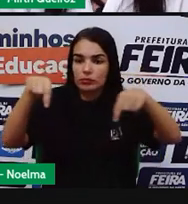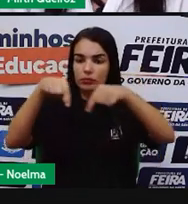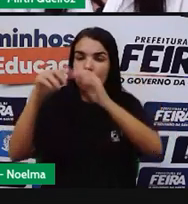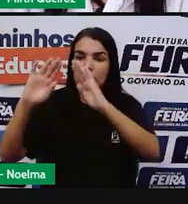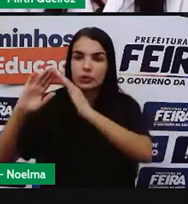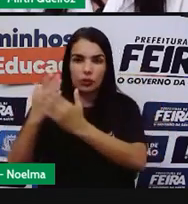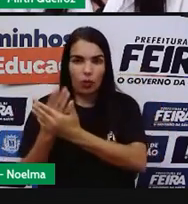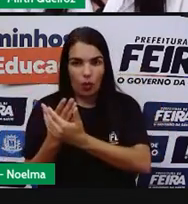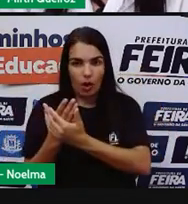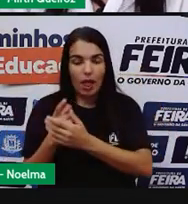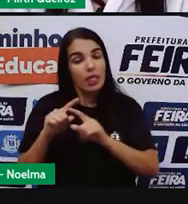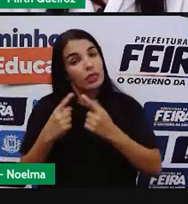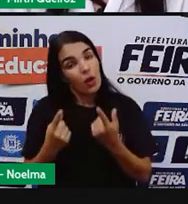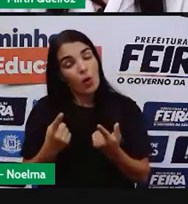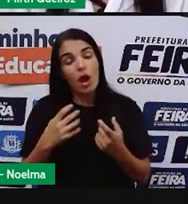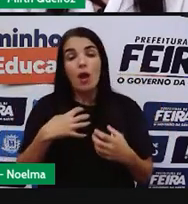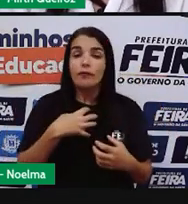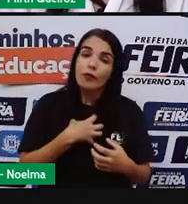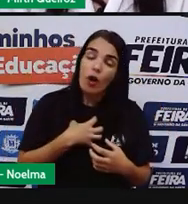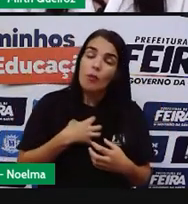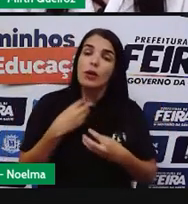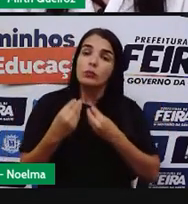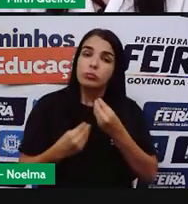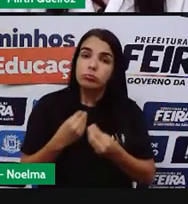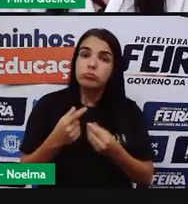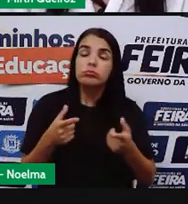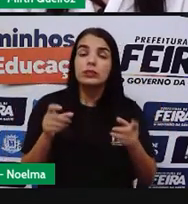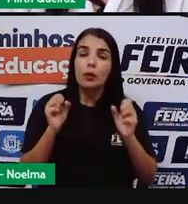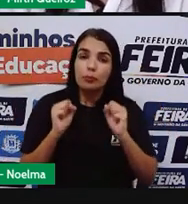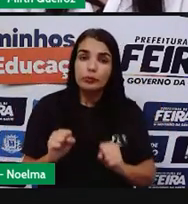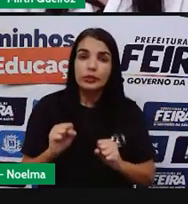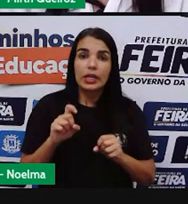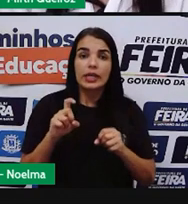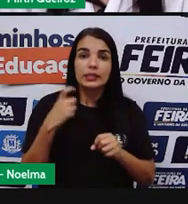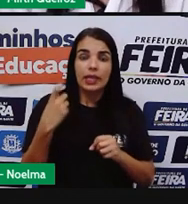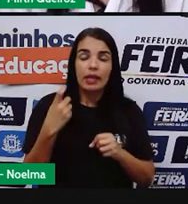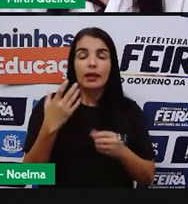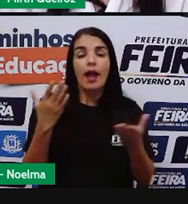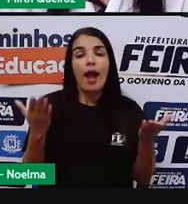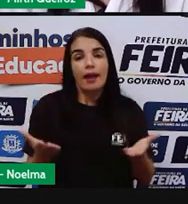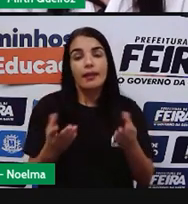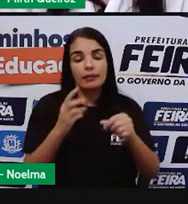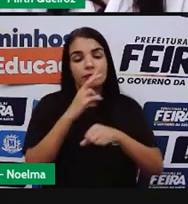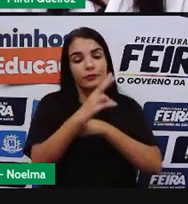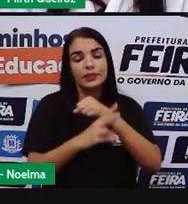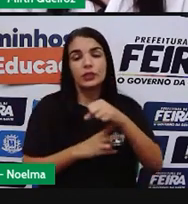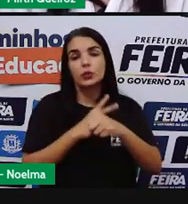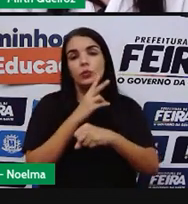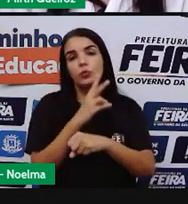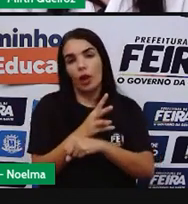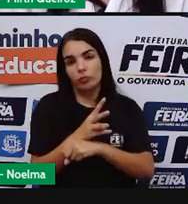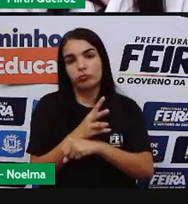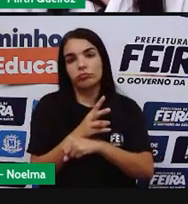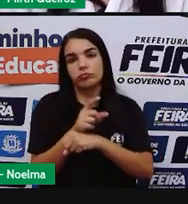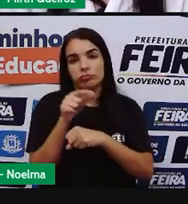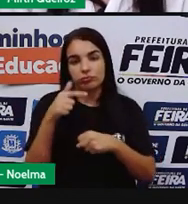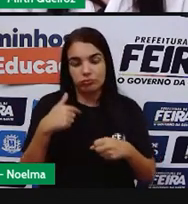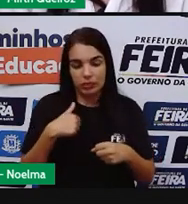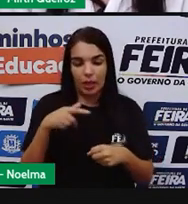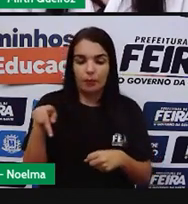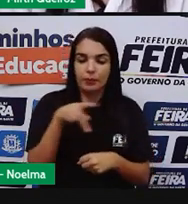E a forma que nós encontramos foi através dessas aulas não presenciais, né? Onde a pró de